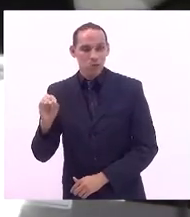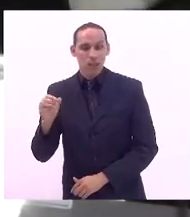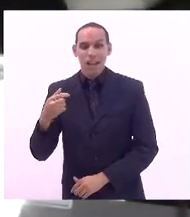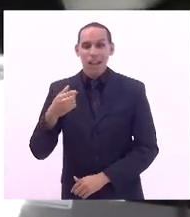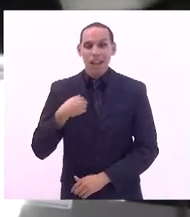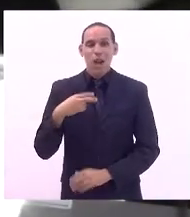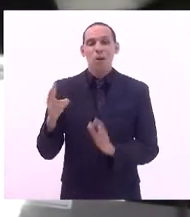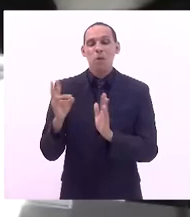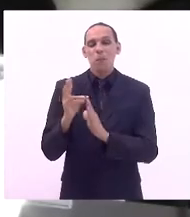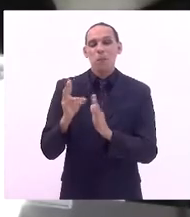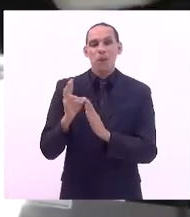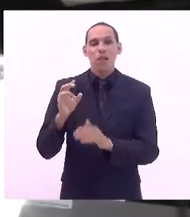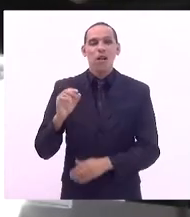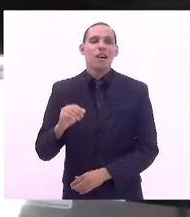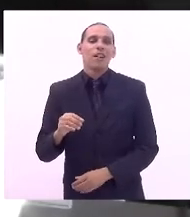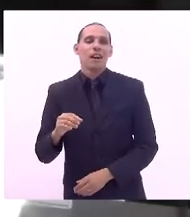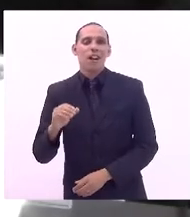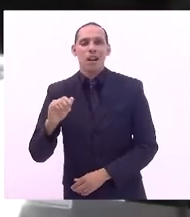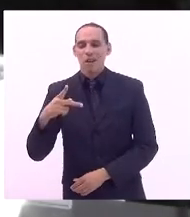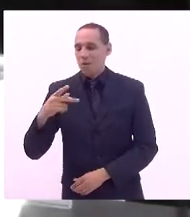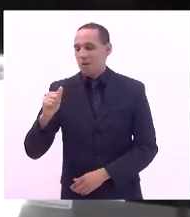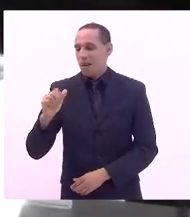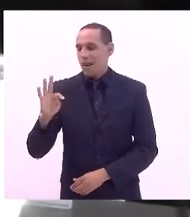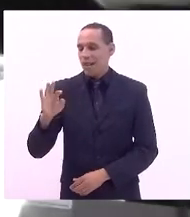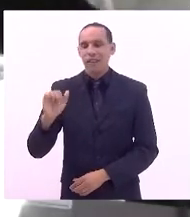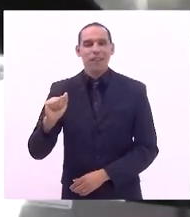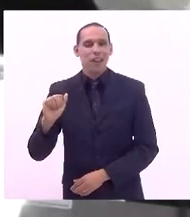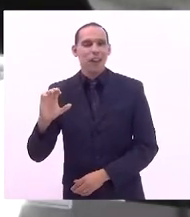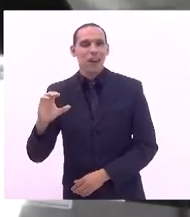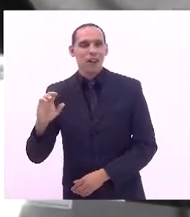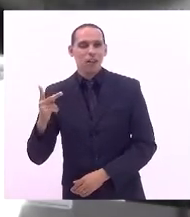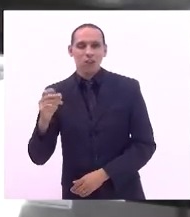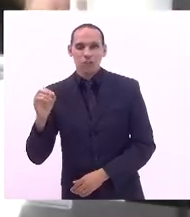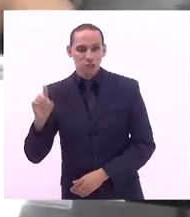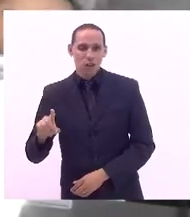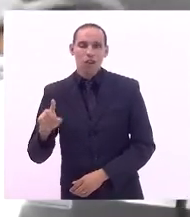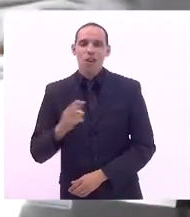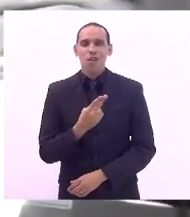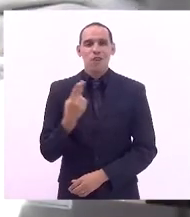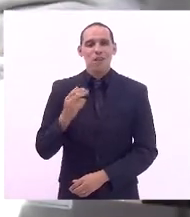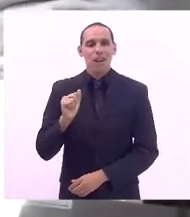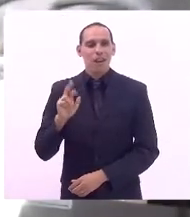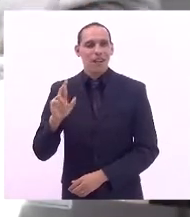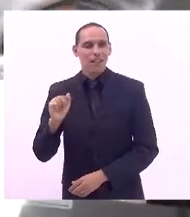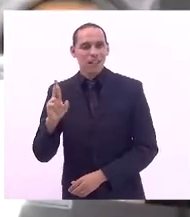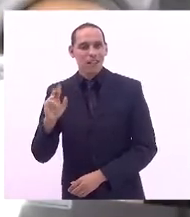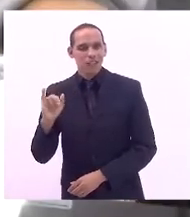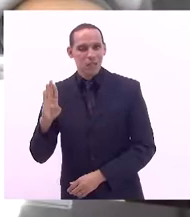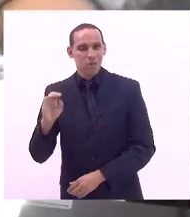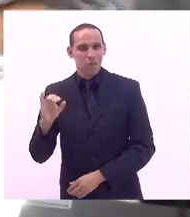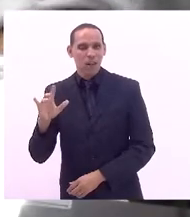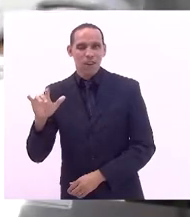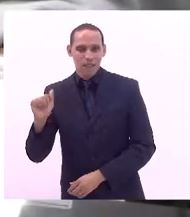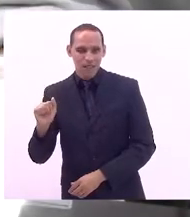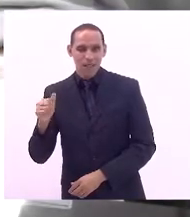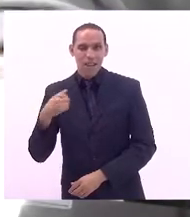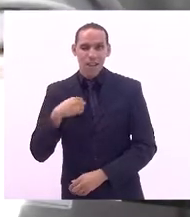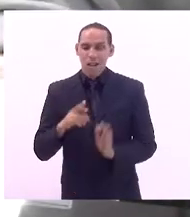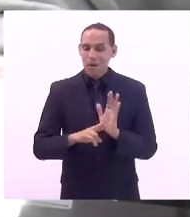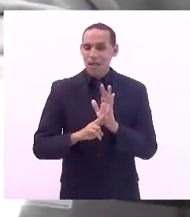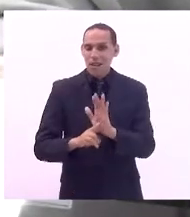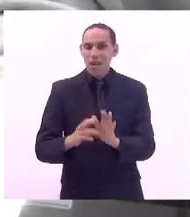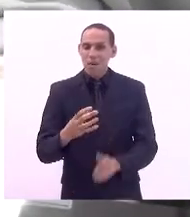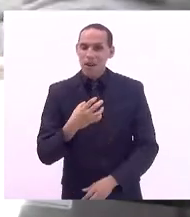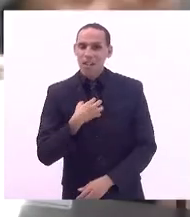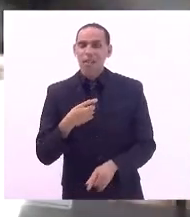por estão nome diz na chamada horário boia estou aqui também representando a Bahia e todos os capelães